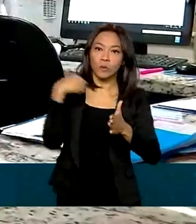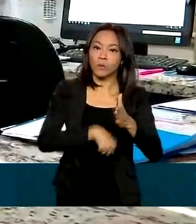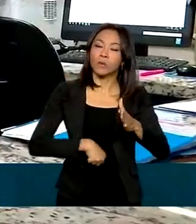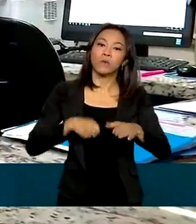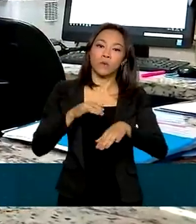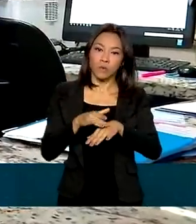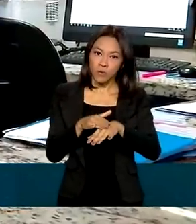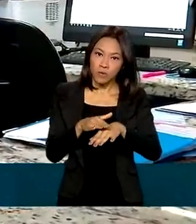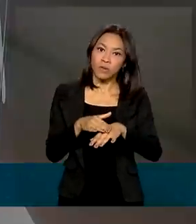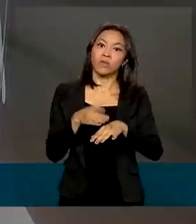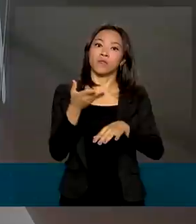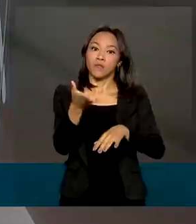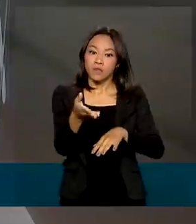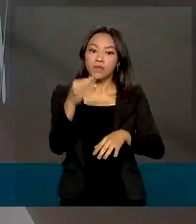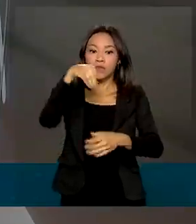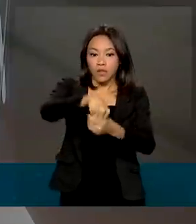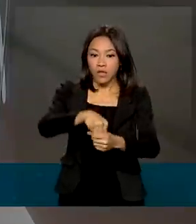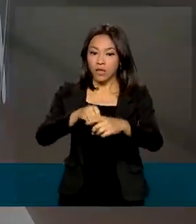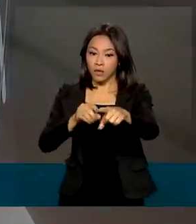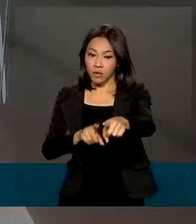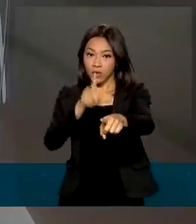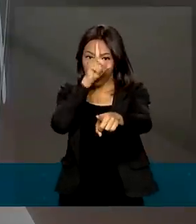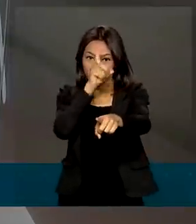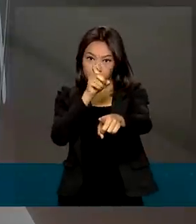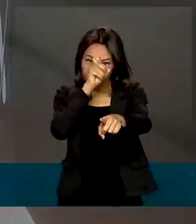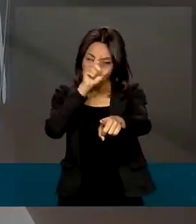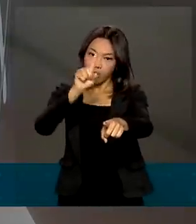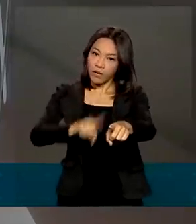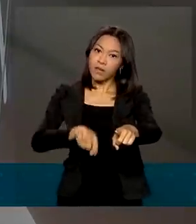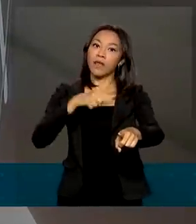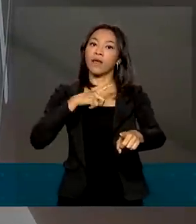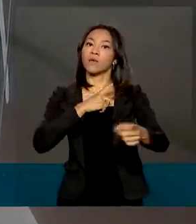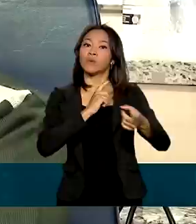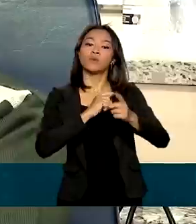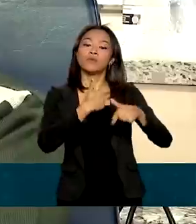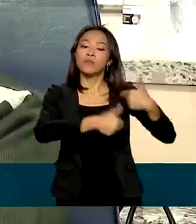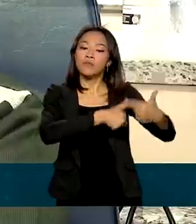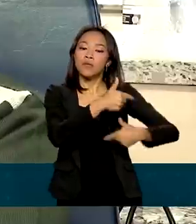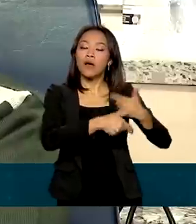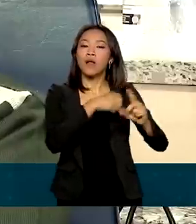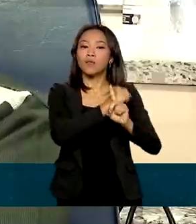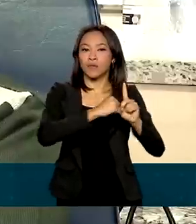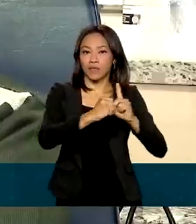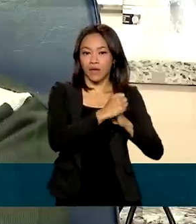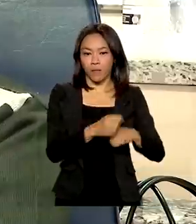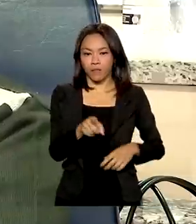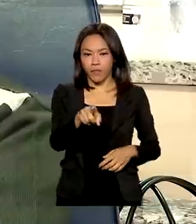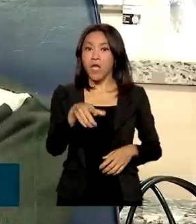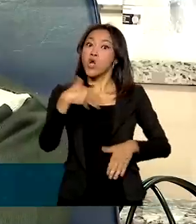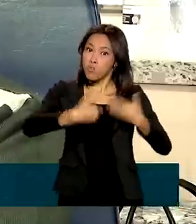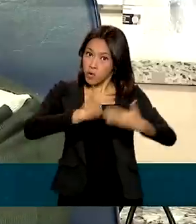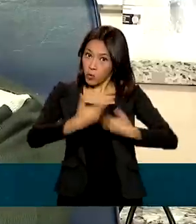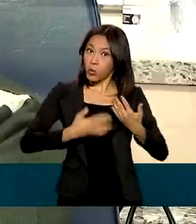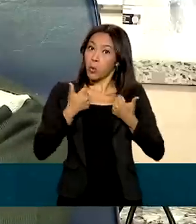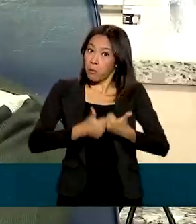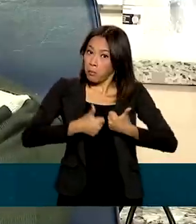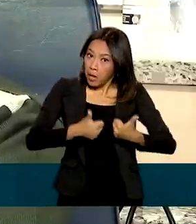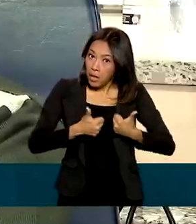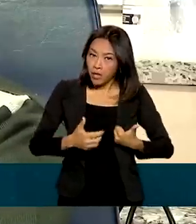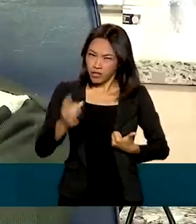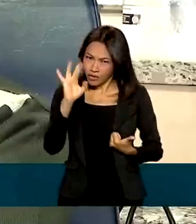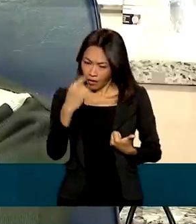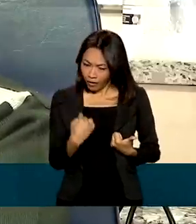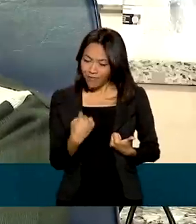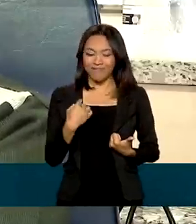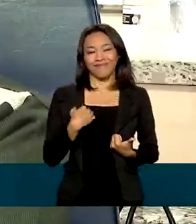Hospital Santo Antônio, administrado pelas obras sociais Irmã Dulce. Cuidam muito bem, não só de mim, mas de todas as pessoas aqui.